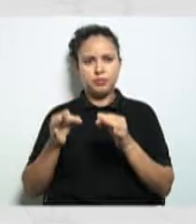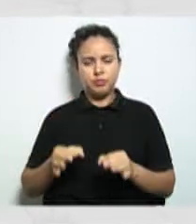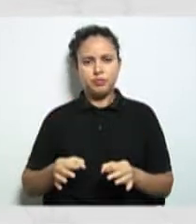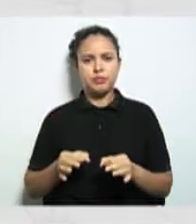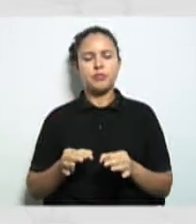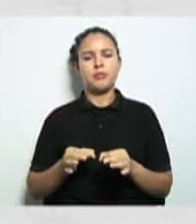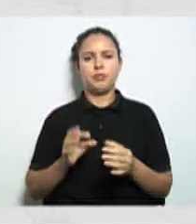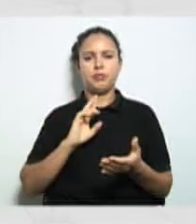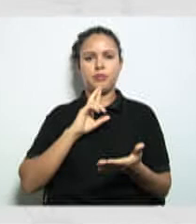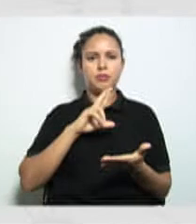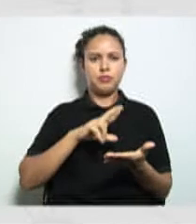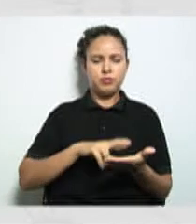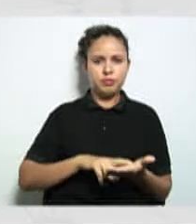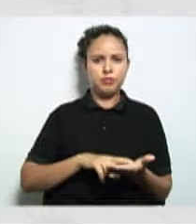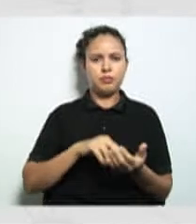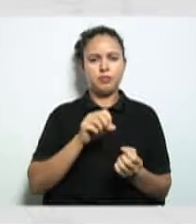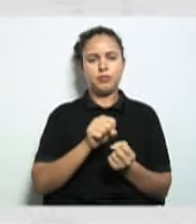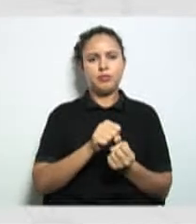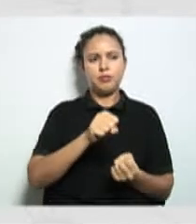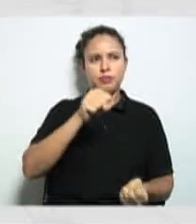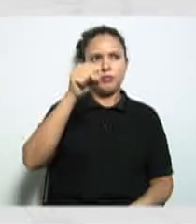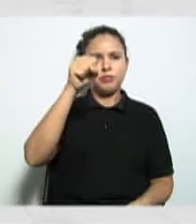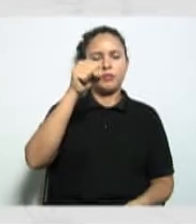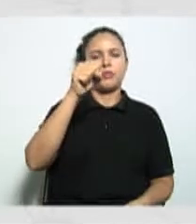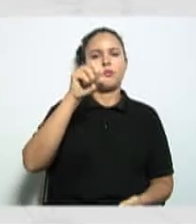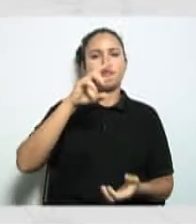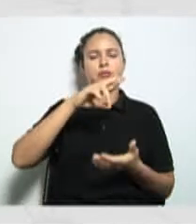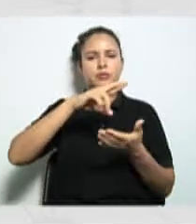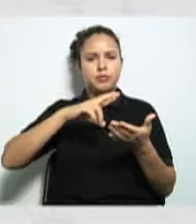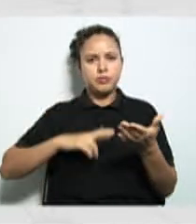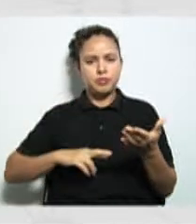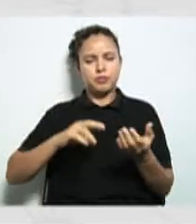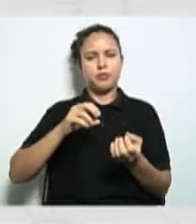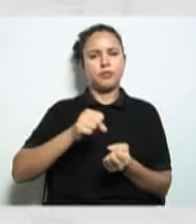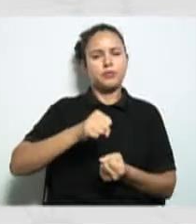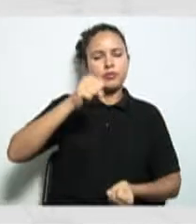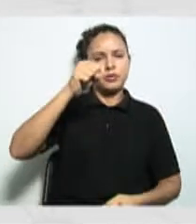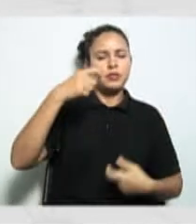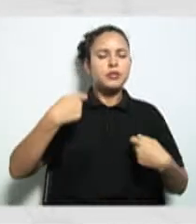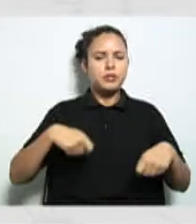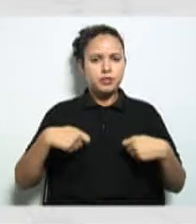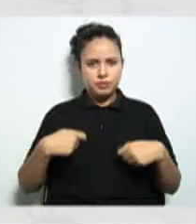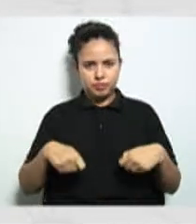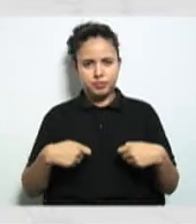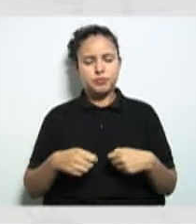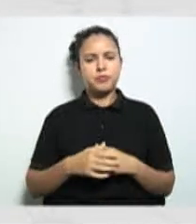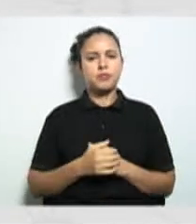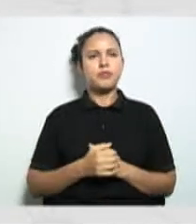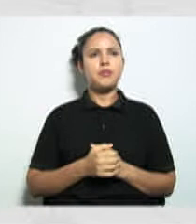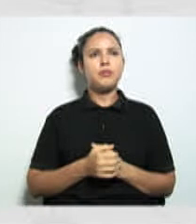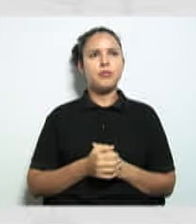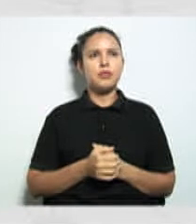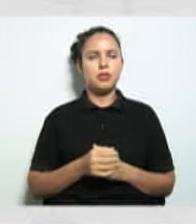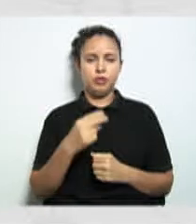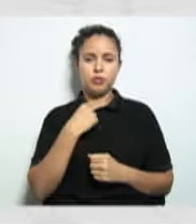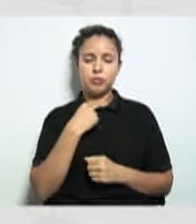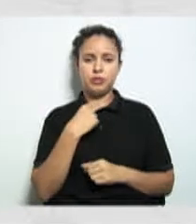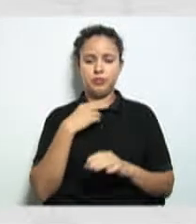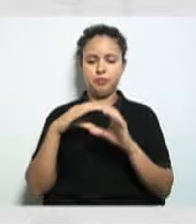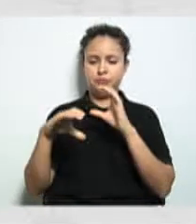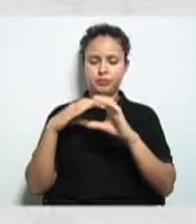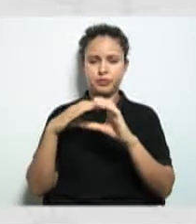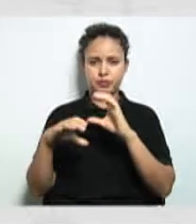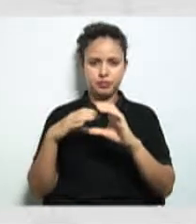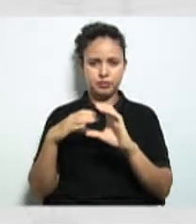corretamente os resultados da pesquisa, o seu relatório, o seu banner tem que estar baseado nesses elementos. Ele não pode ser uma